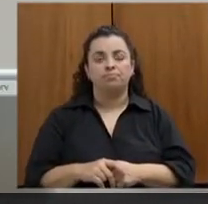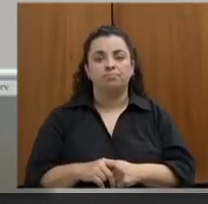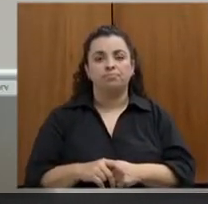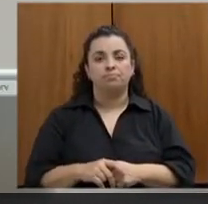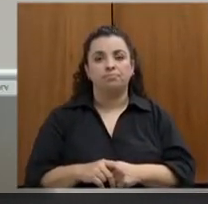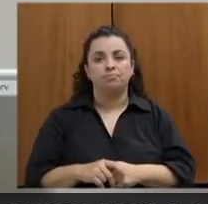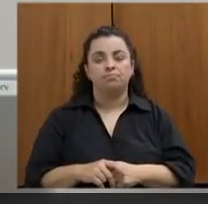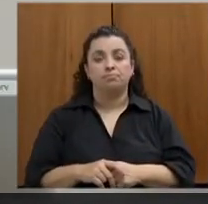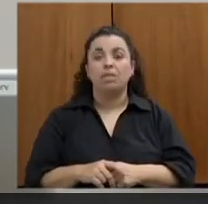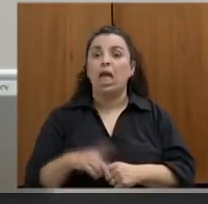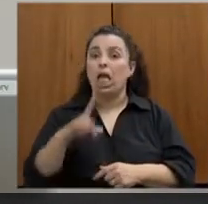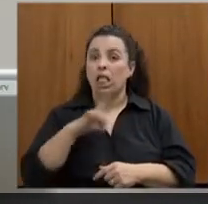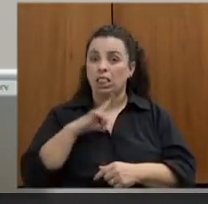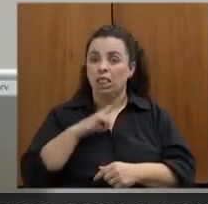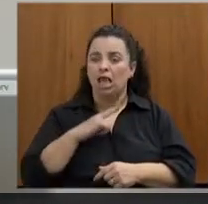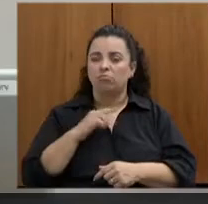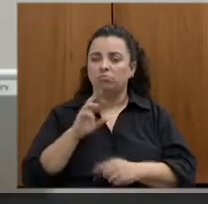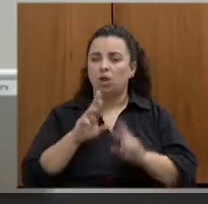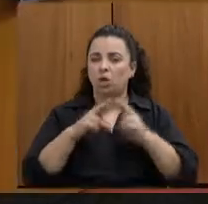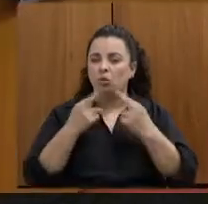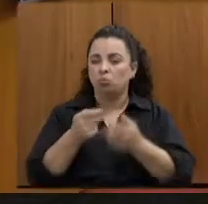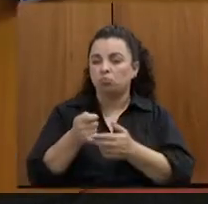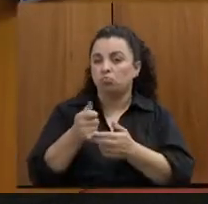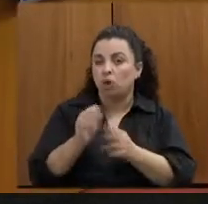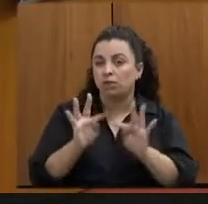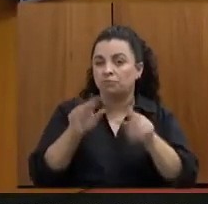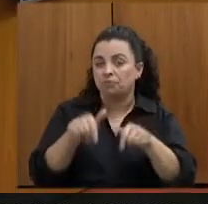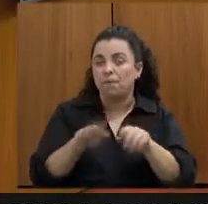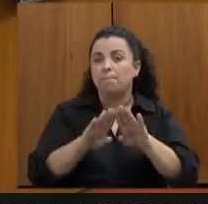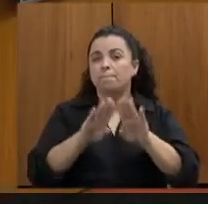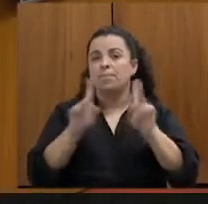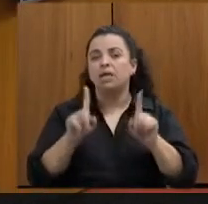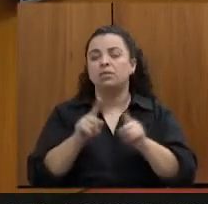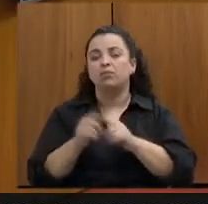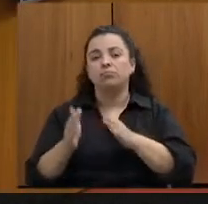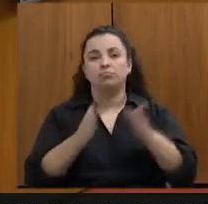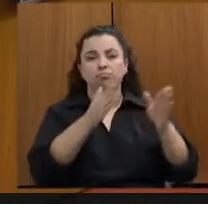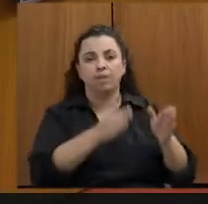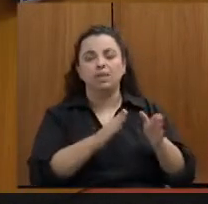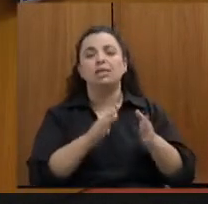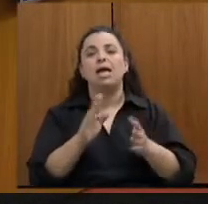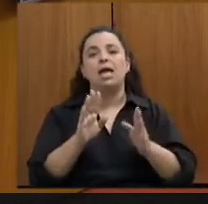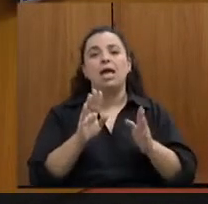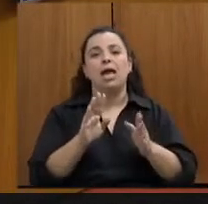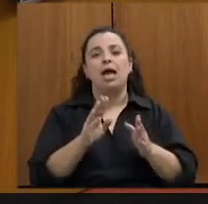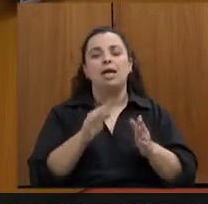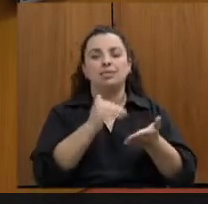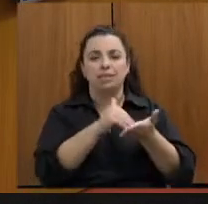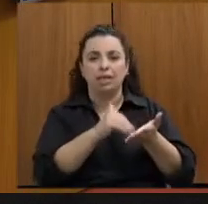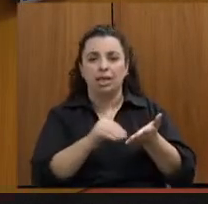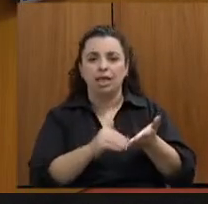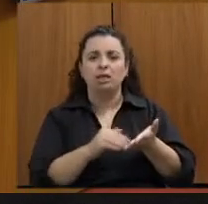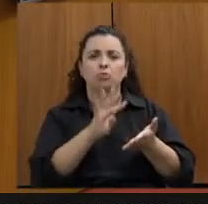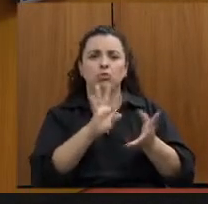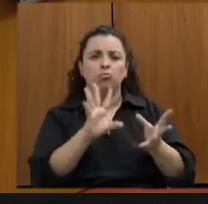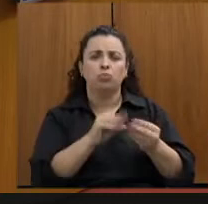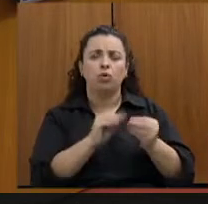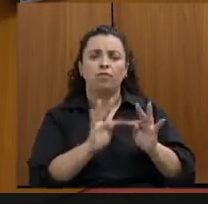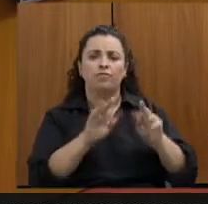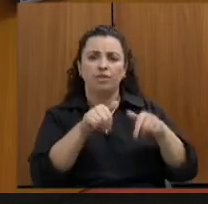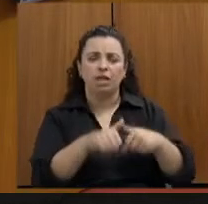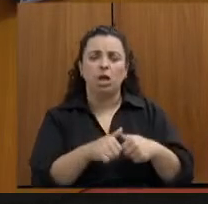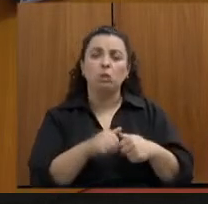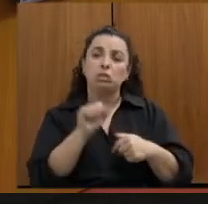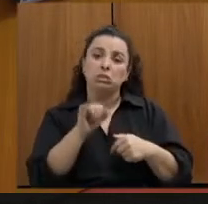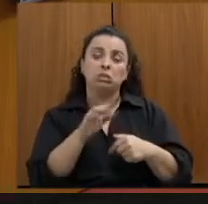Antes do fim da nossa audiência, eu repasso aqui a palavra à deputada Elizabeth Jucá para suas considerações finais e também resposta a mais